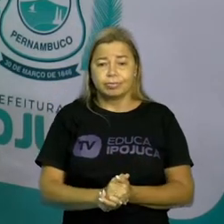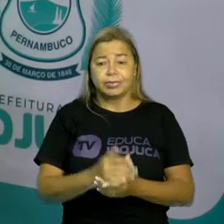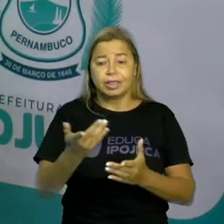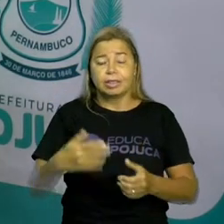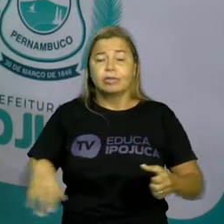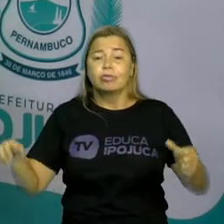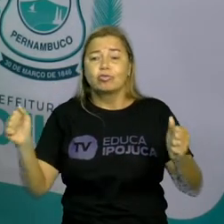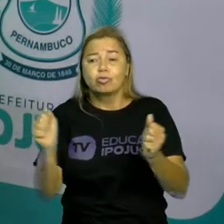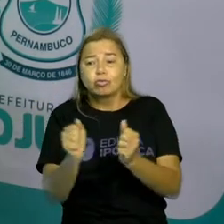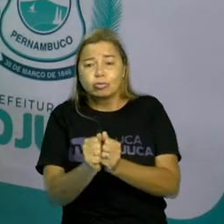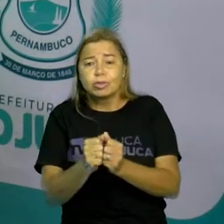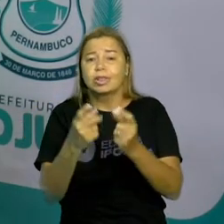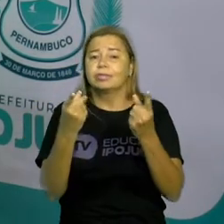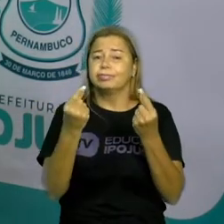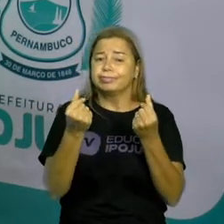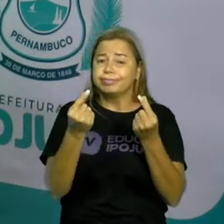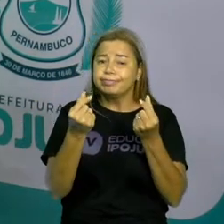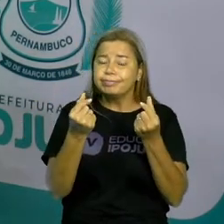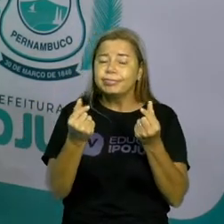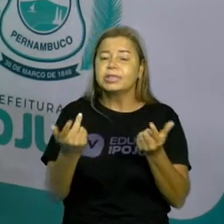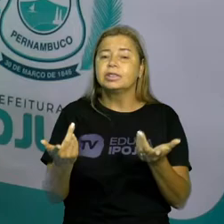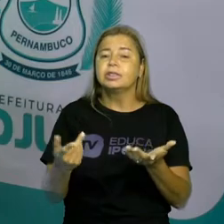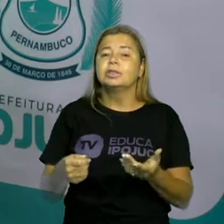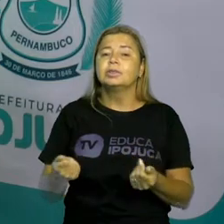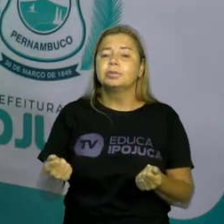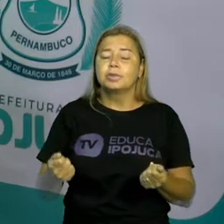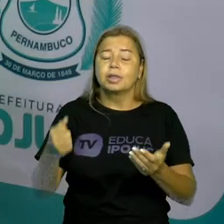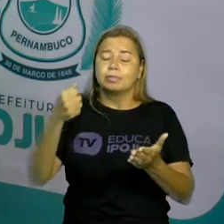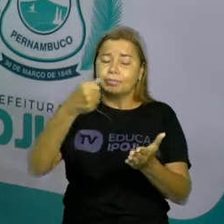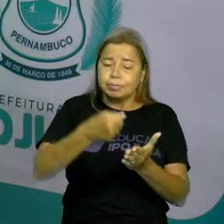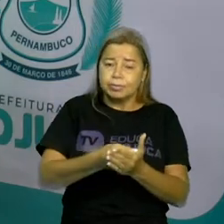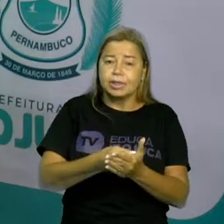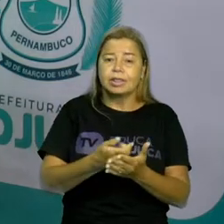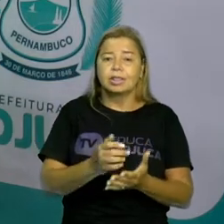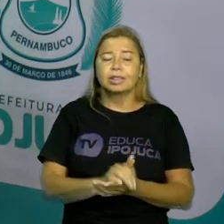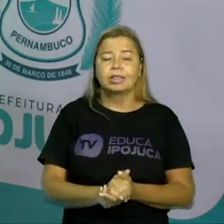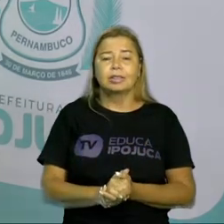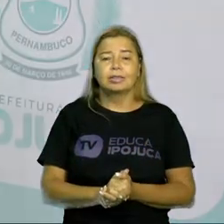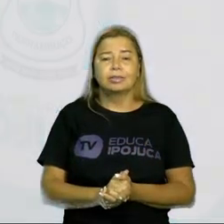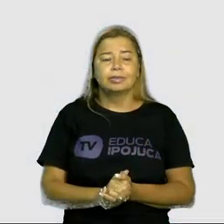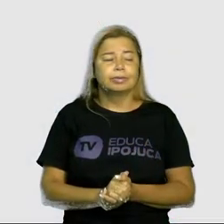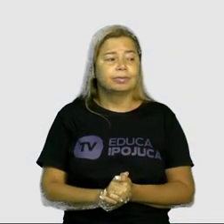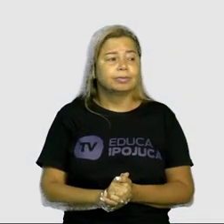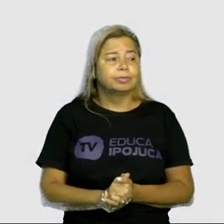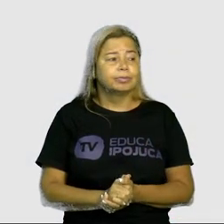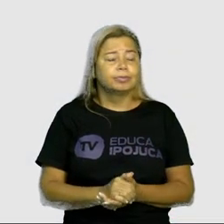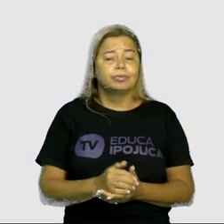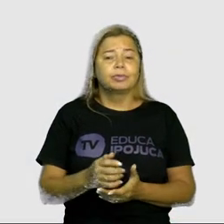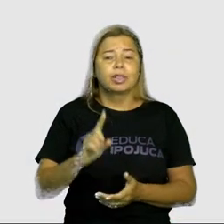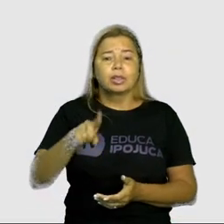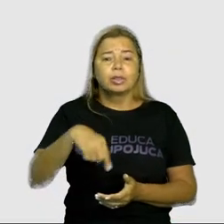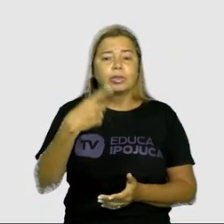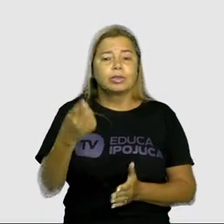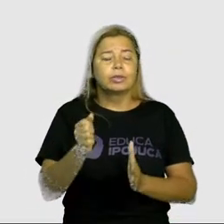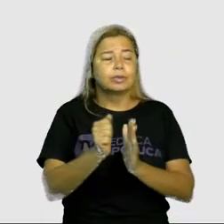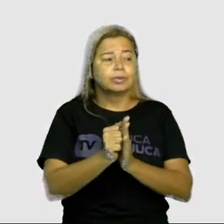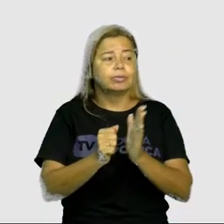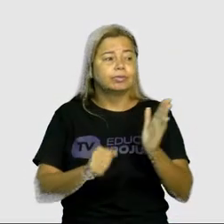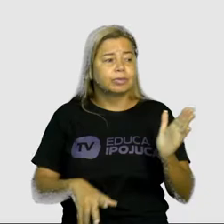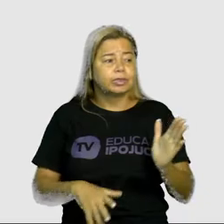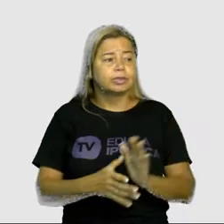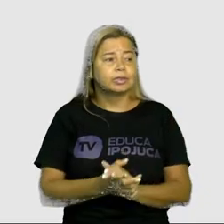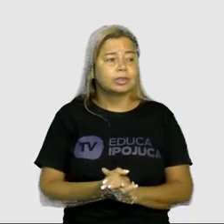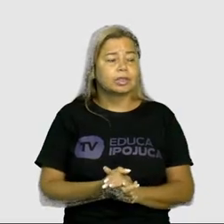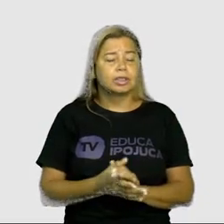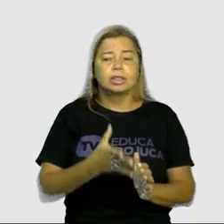juntar mais um pouco de dinheiro, né? E atividade número 4. Ele diz assim, ó, Luiz